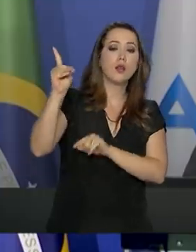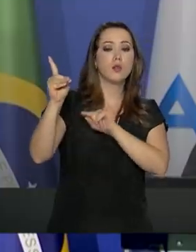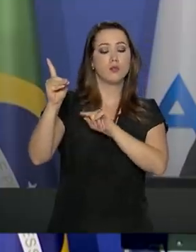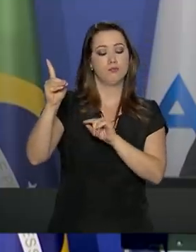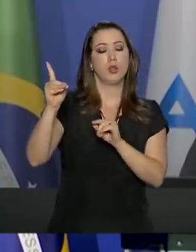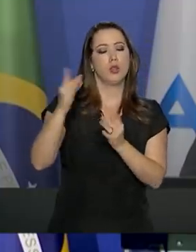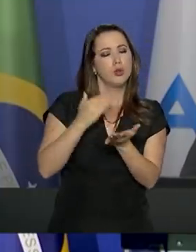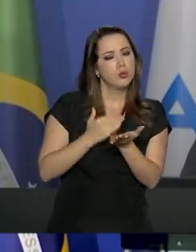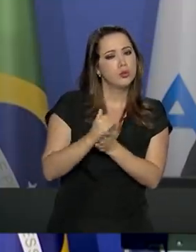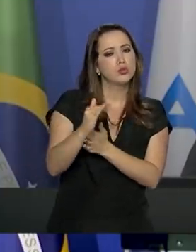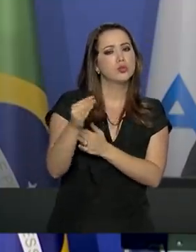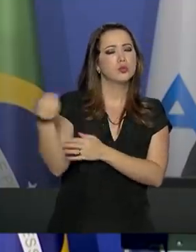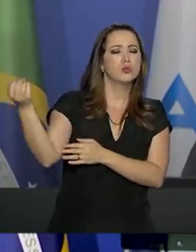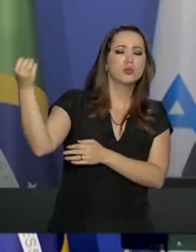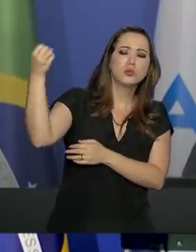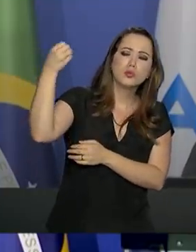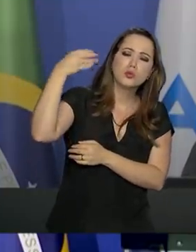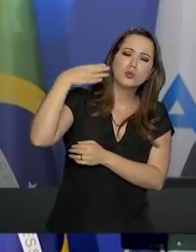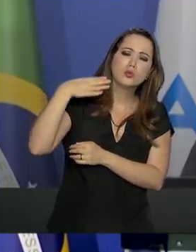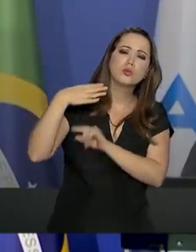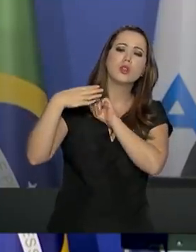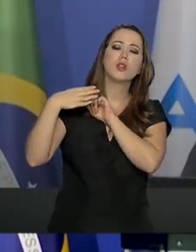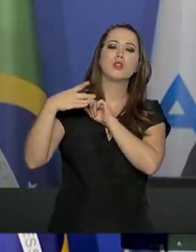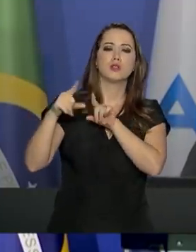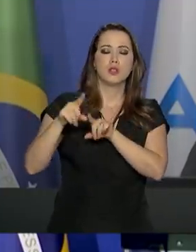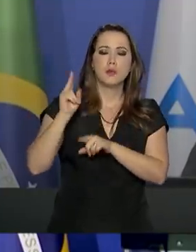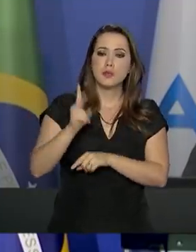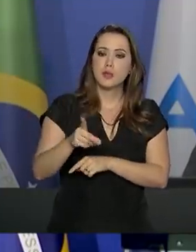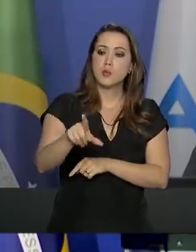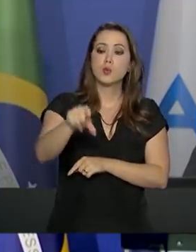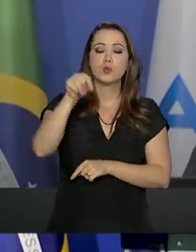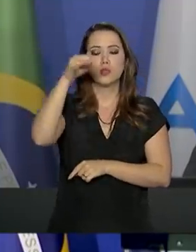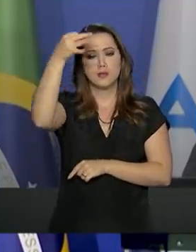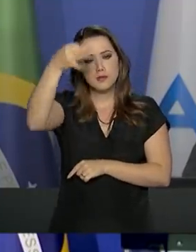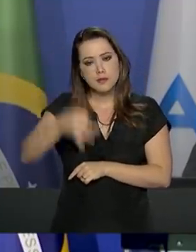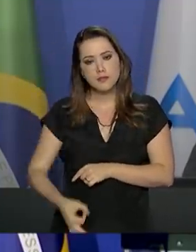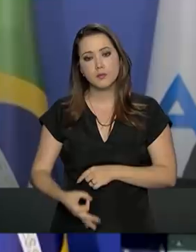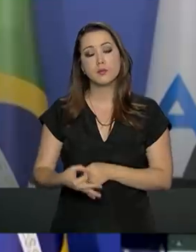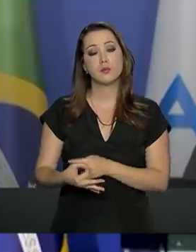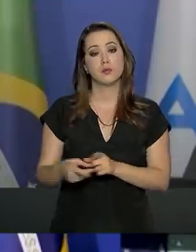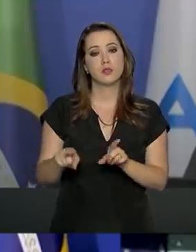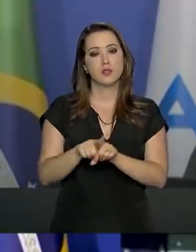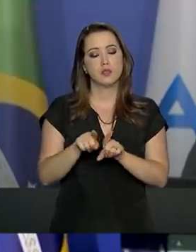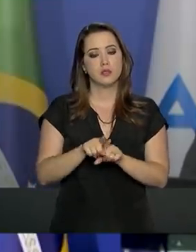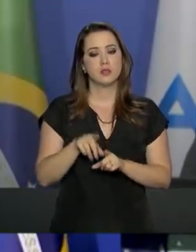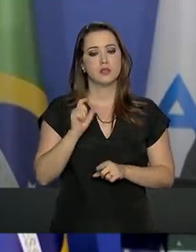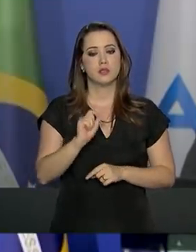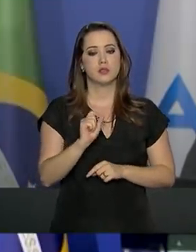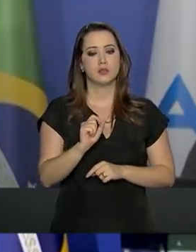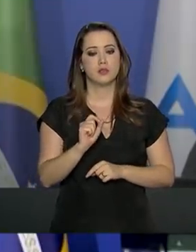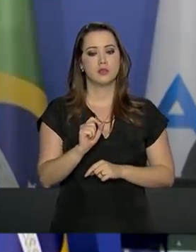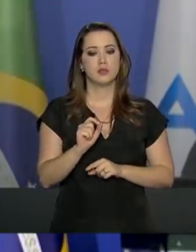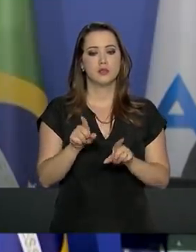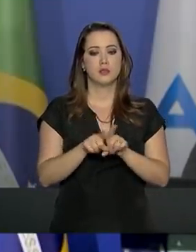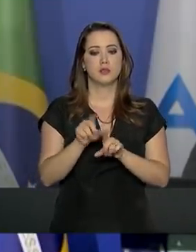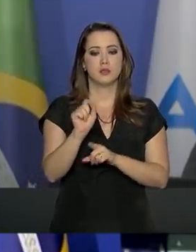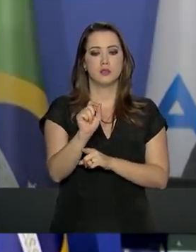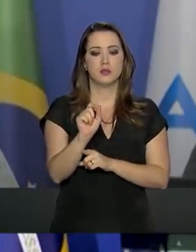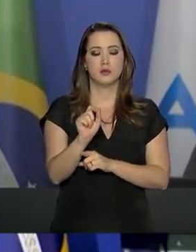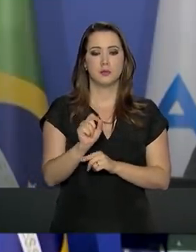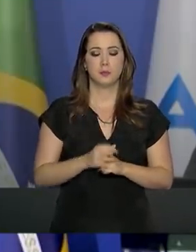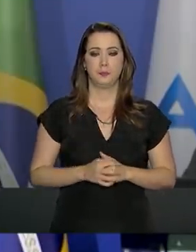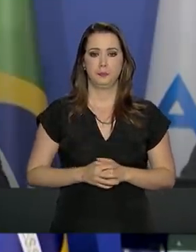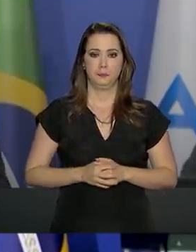nos iluminando para tomarmos boas decisões. I pray to God for he enlightens us. E terminaria Oni Ohev